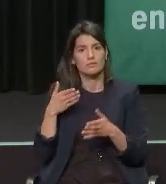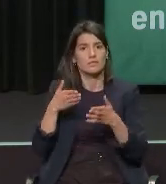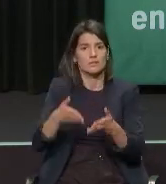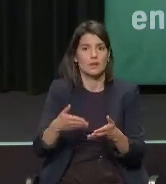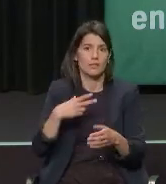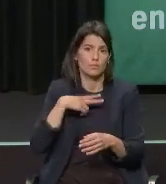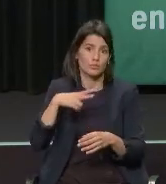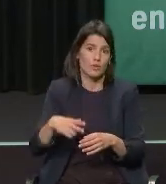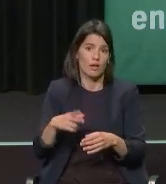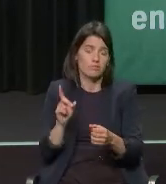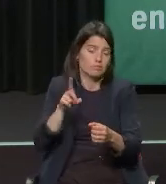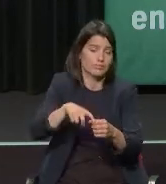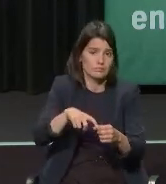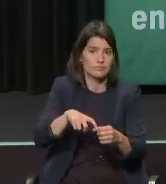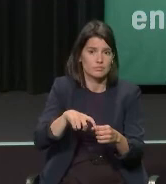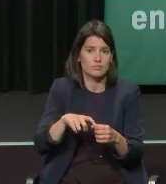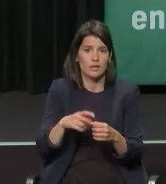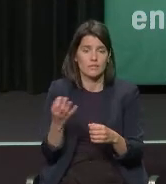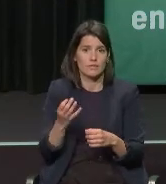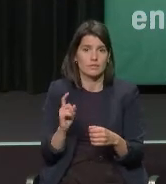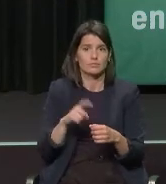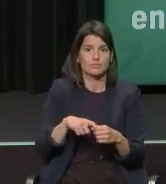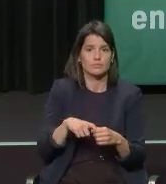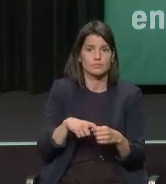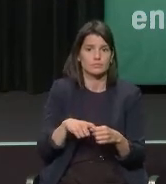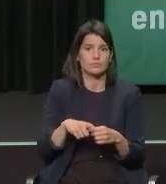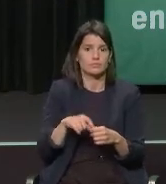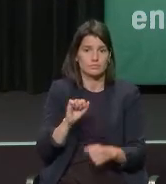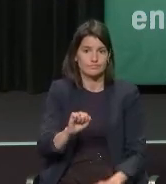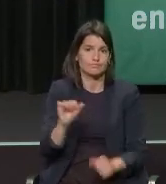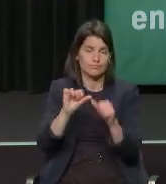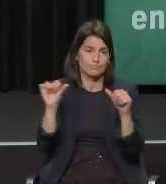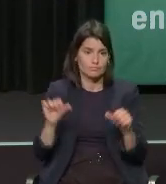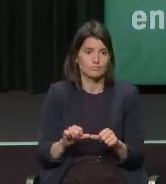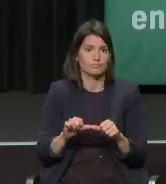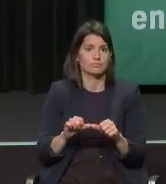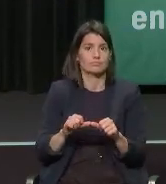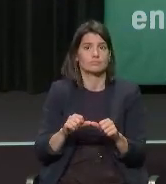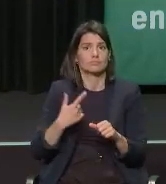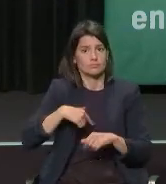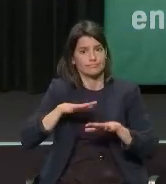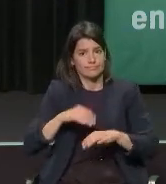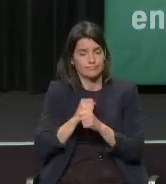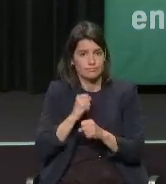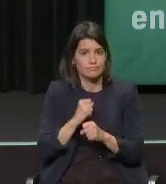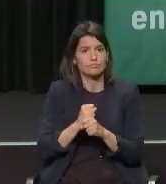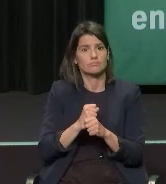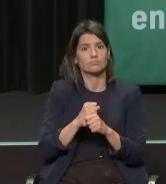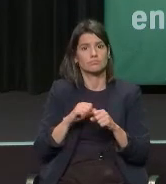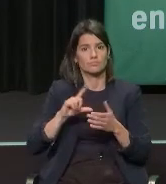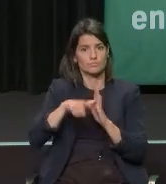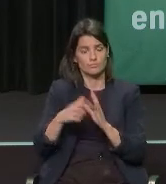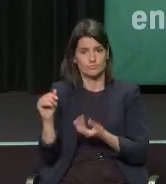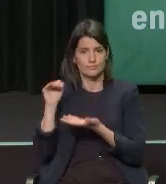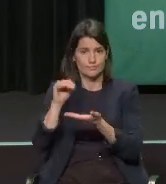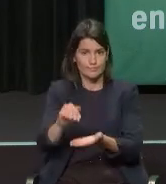de Portugal como país membro para este sistema. Nós estamos a trabalhar no âmbito de um projeto